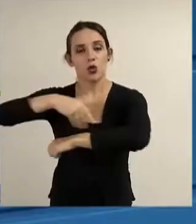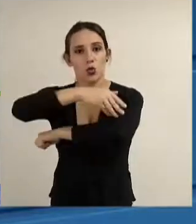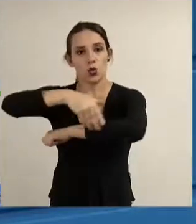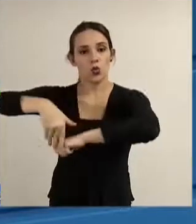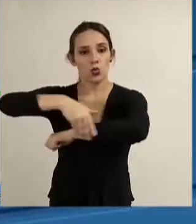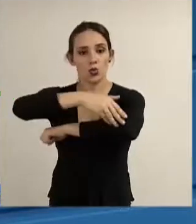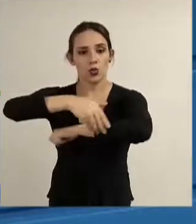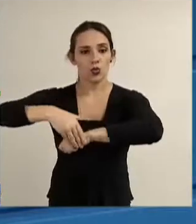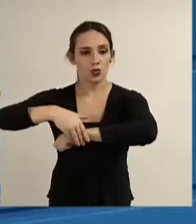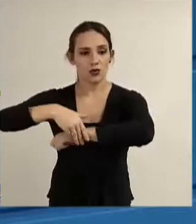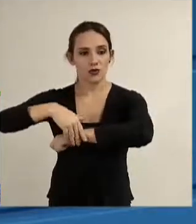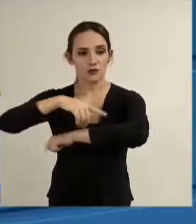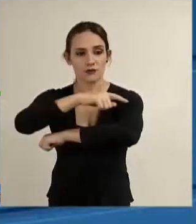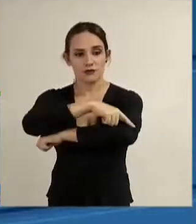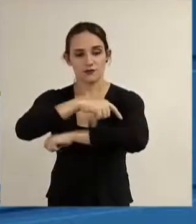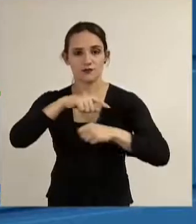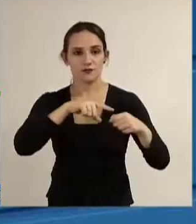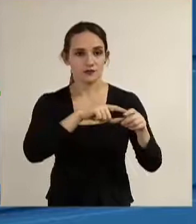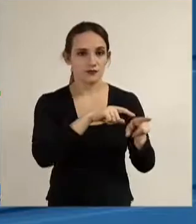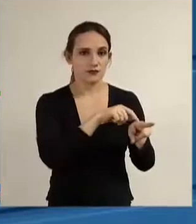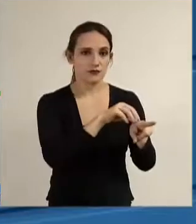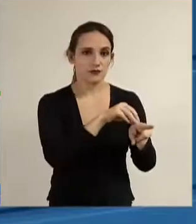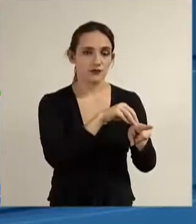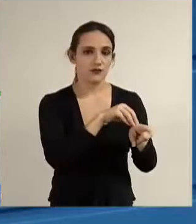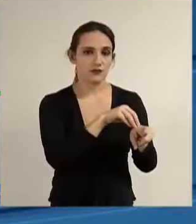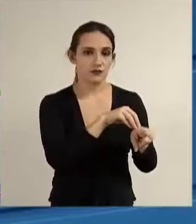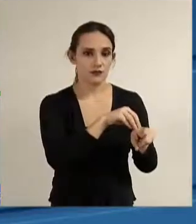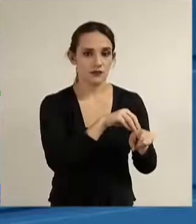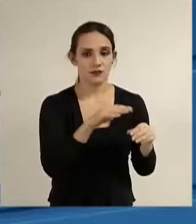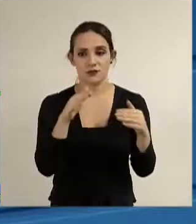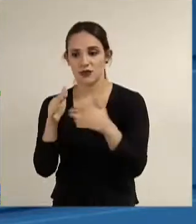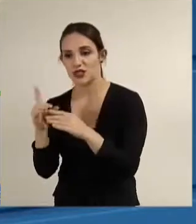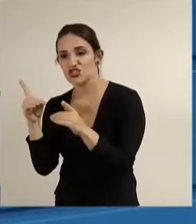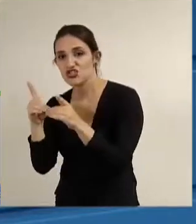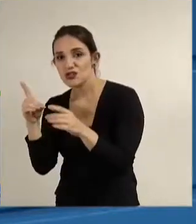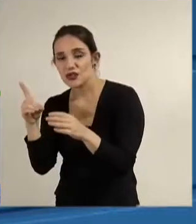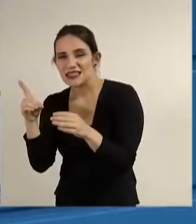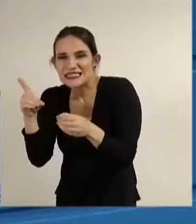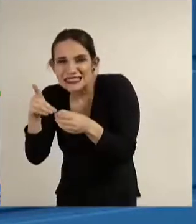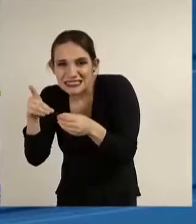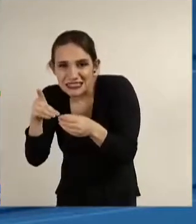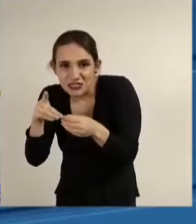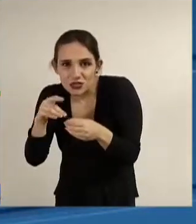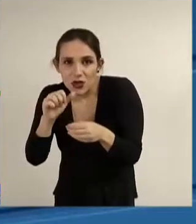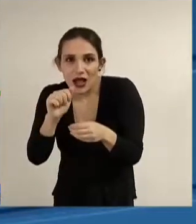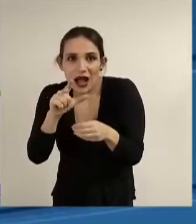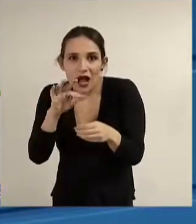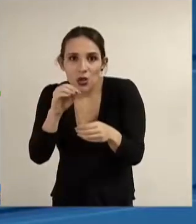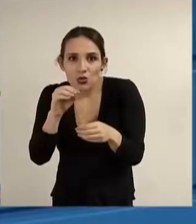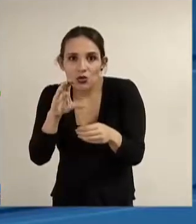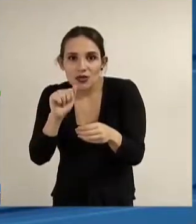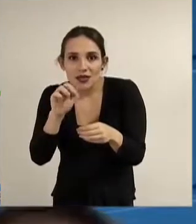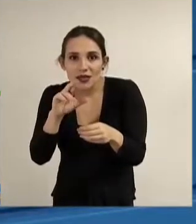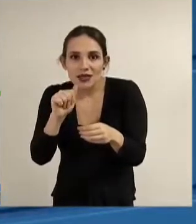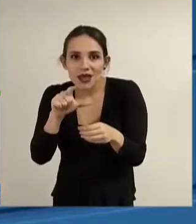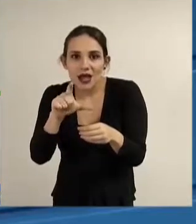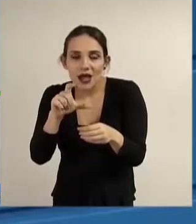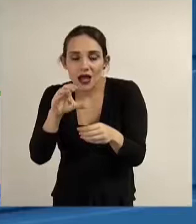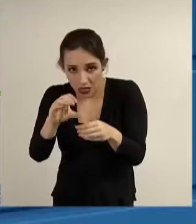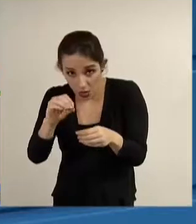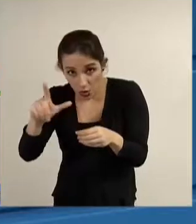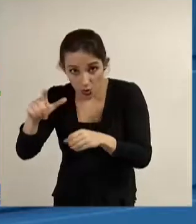acesso do município de Caracol ao distrito do Alto Caracol, com extensão de aproximadamente 29